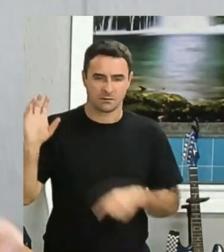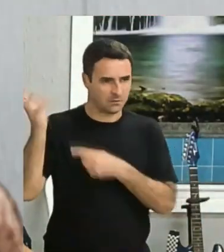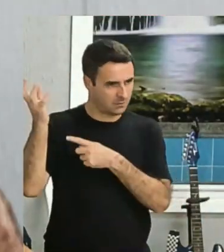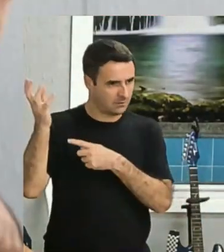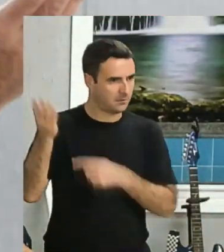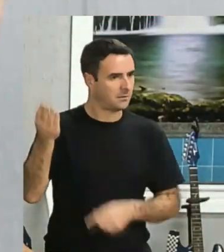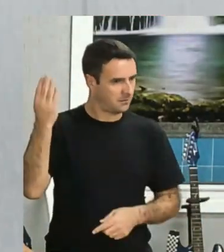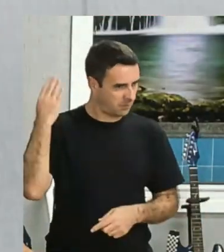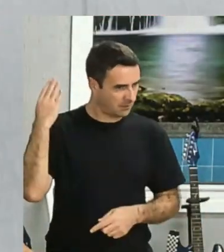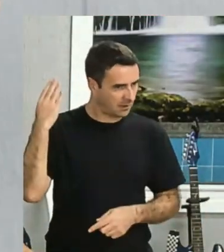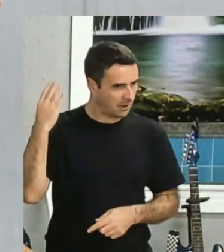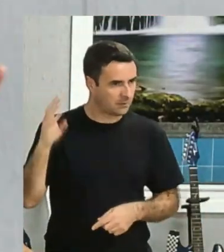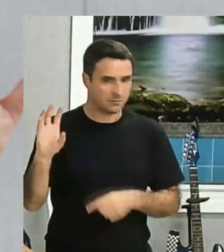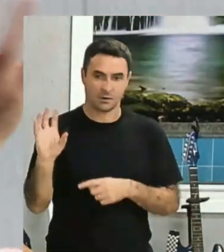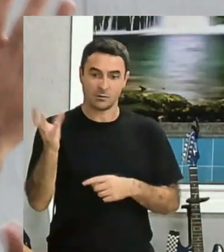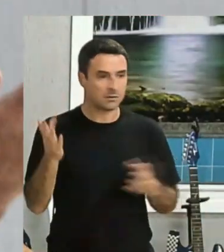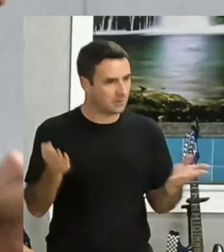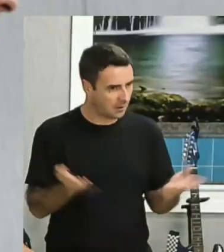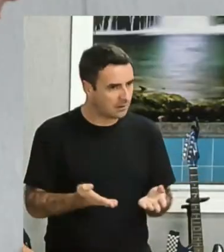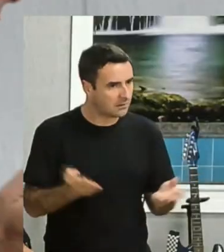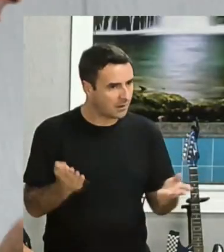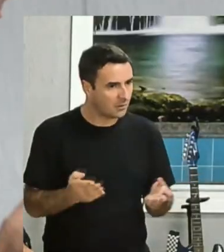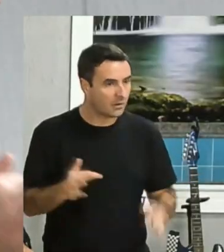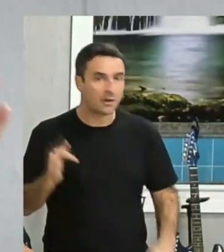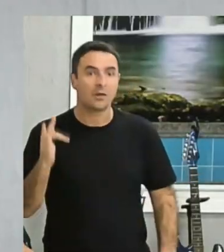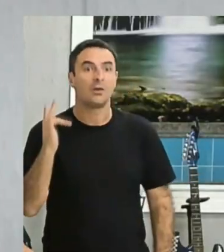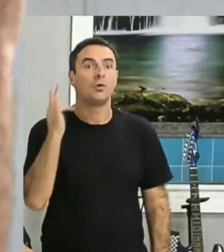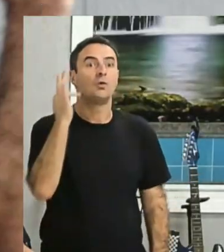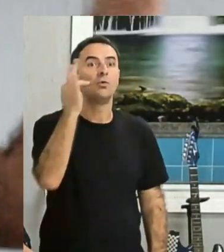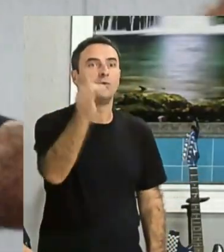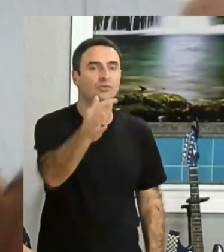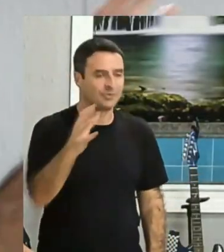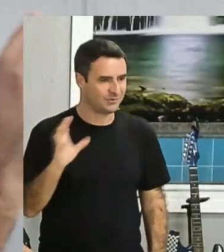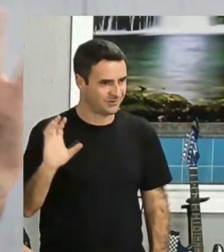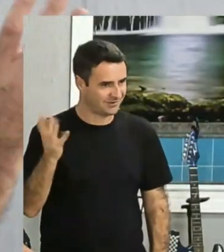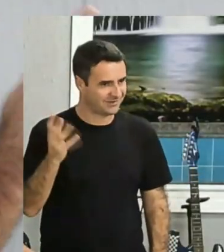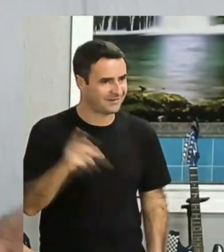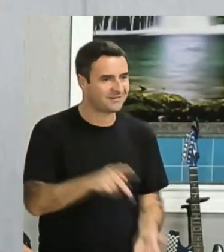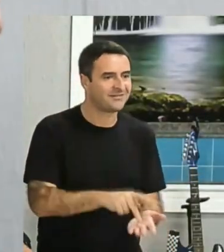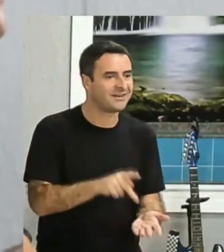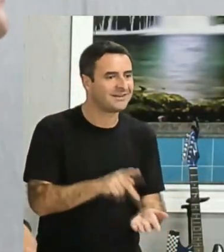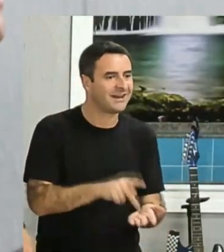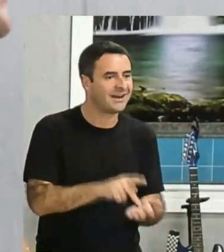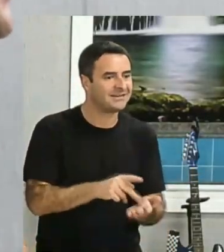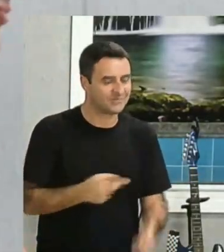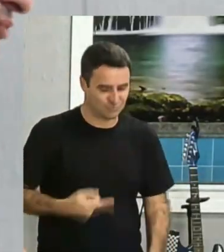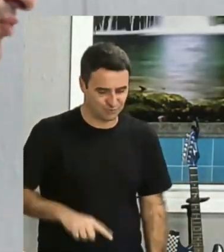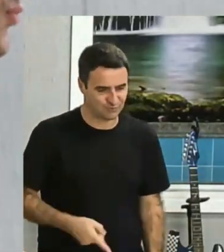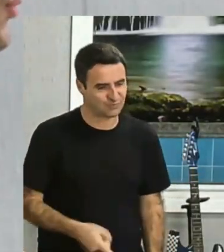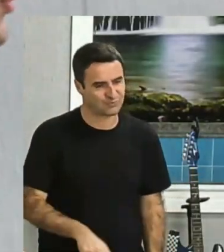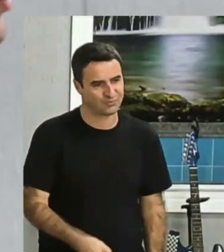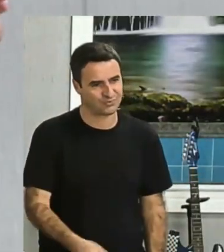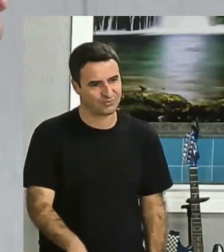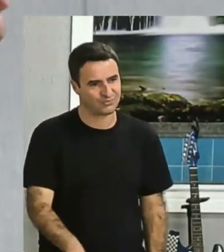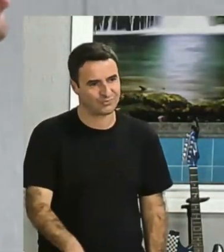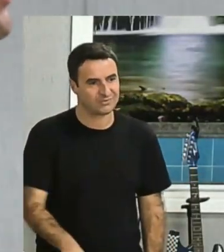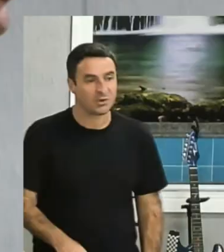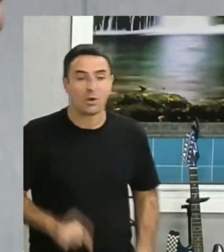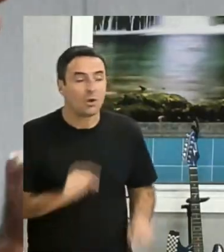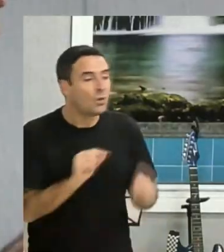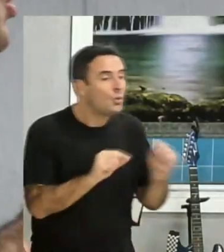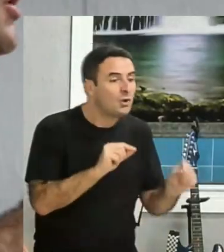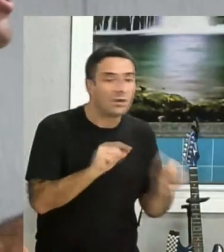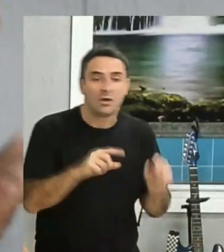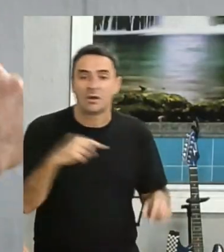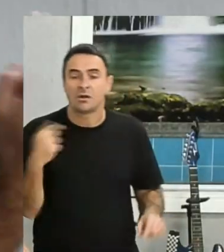acontecem e acontecerão. Verdades profundas. O que nós podemos tirar,